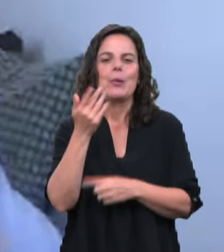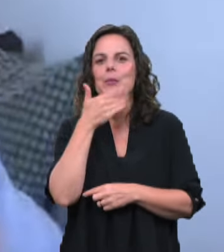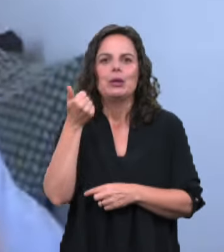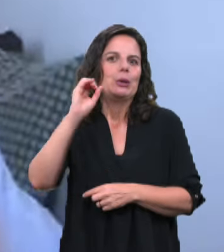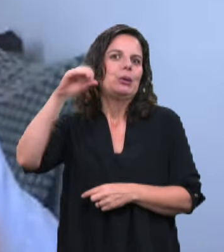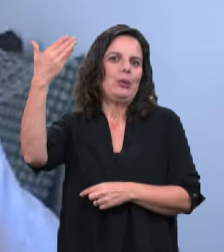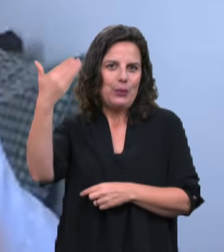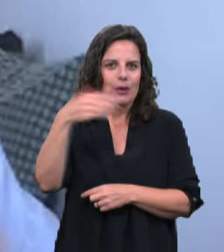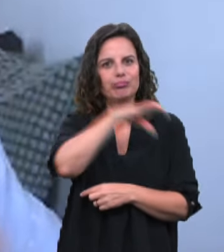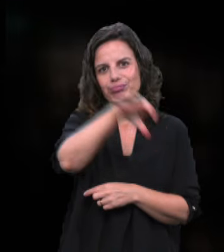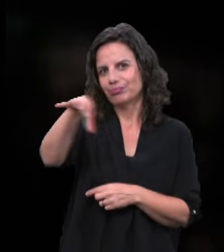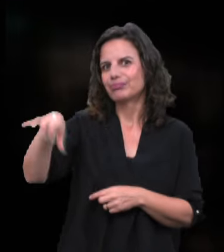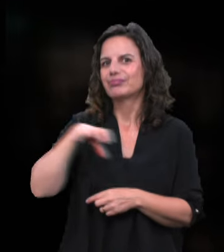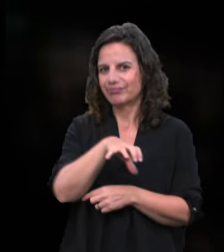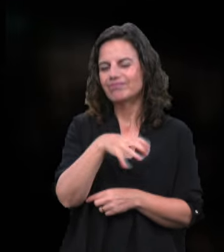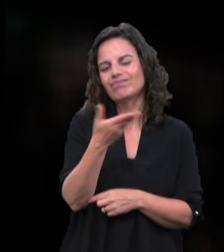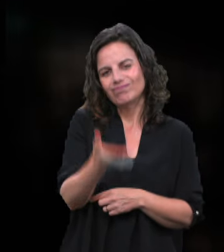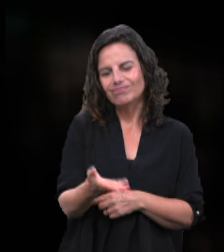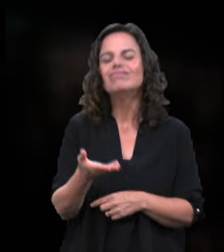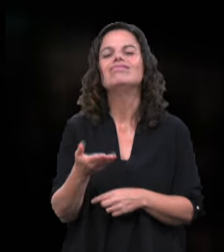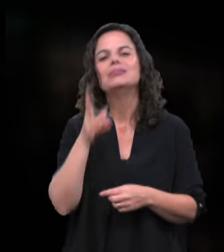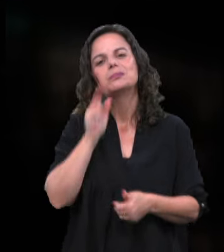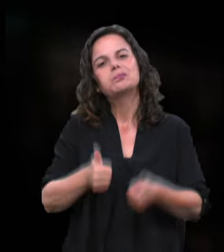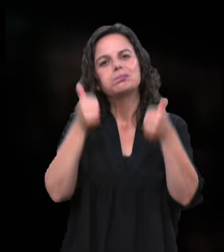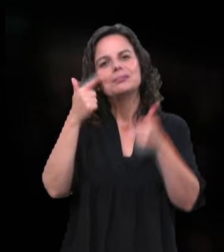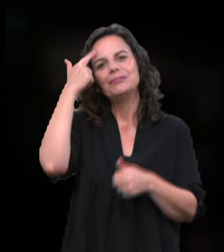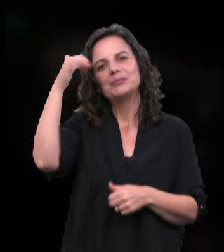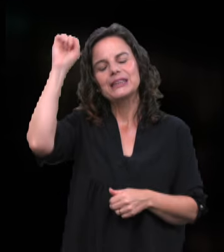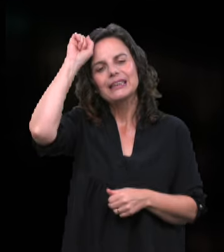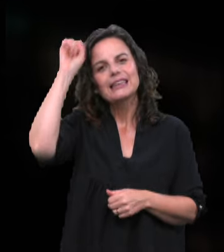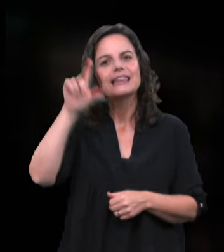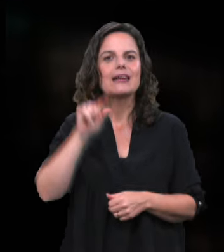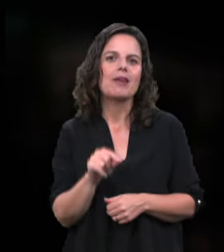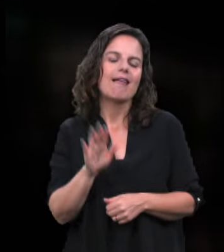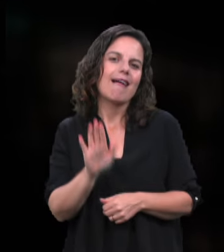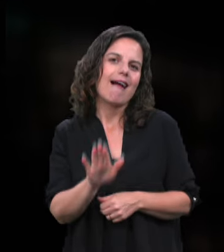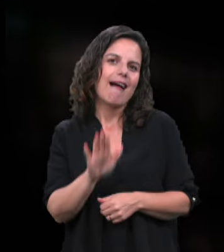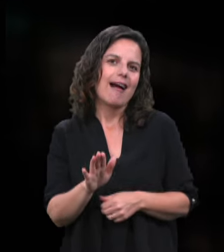bonitos, da cidade de Berlim, e também onde está